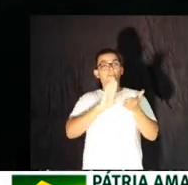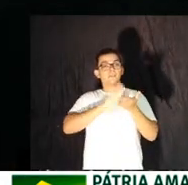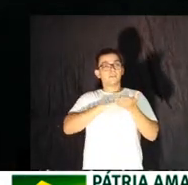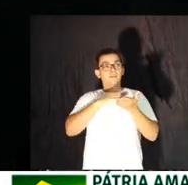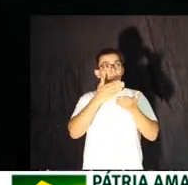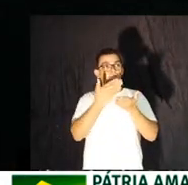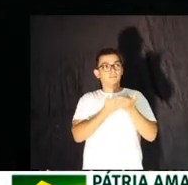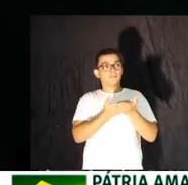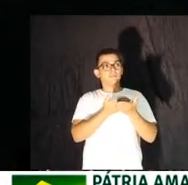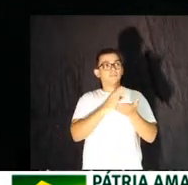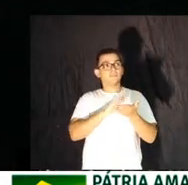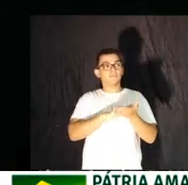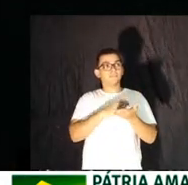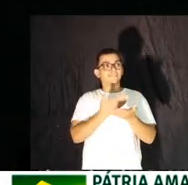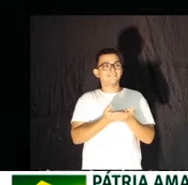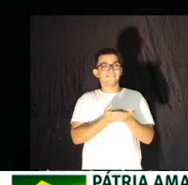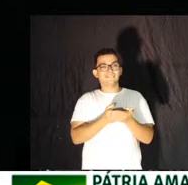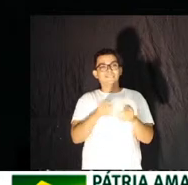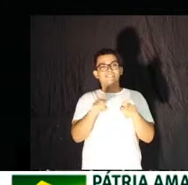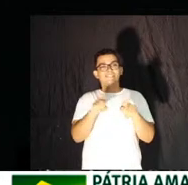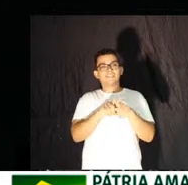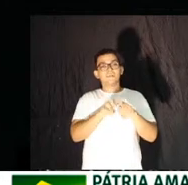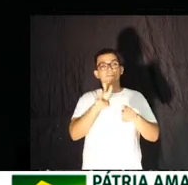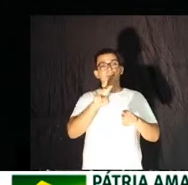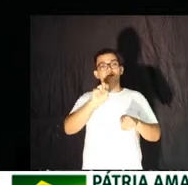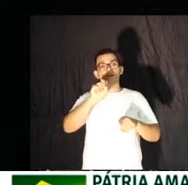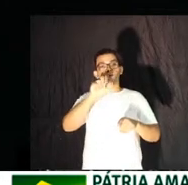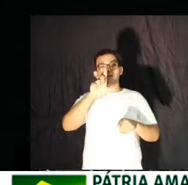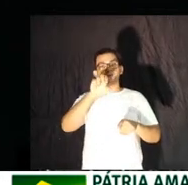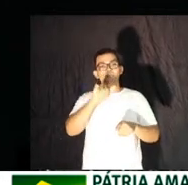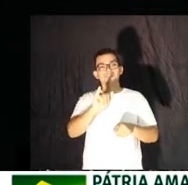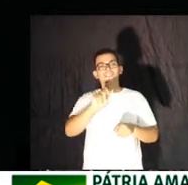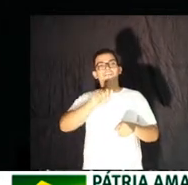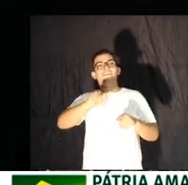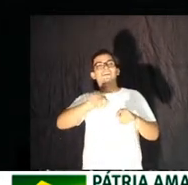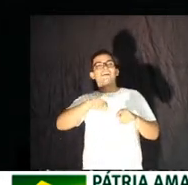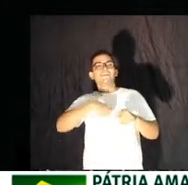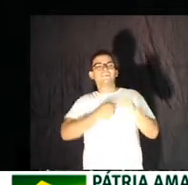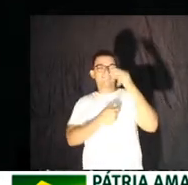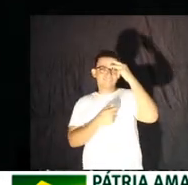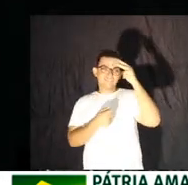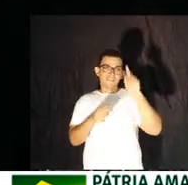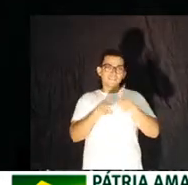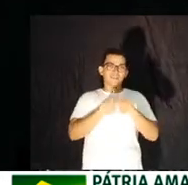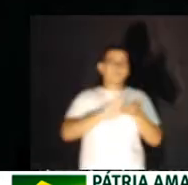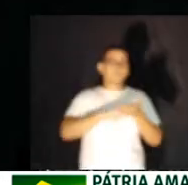o... Wesley. Não é Wesley Safadão, mas é Wesley, né?